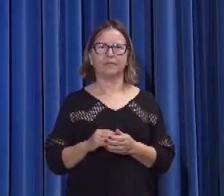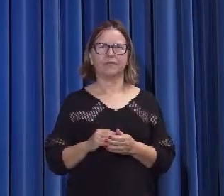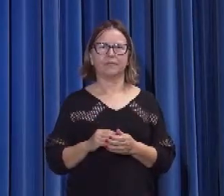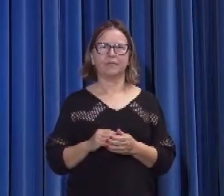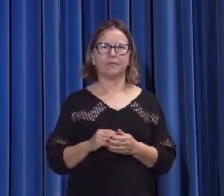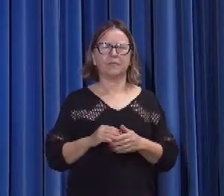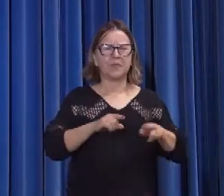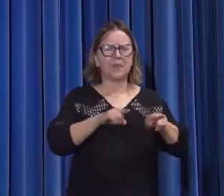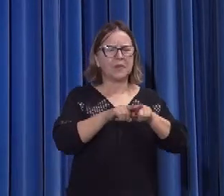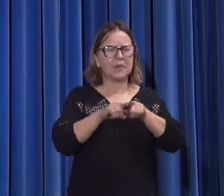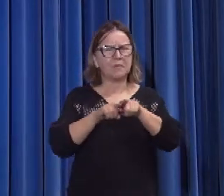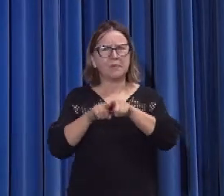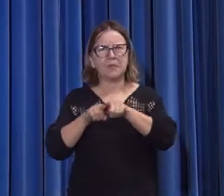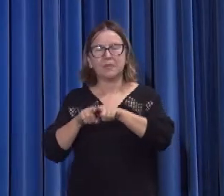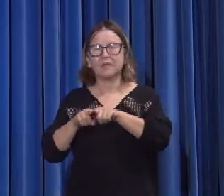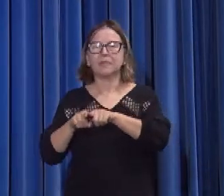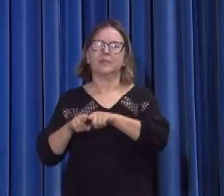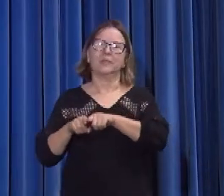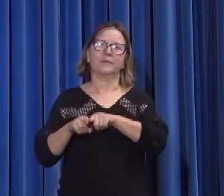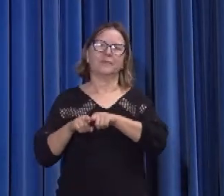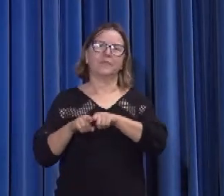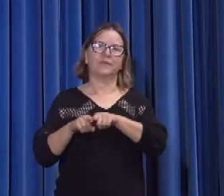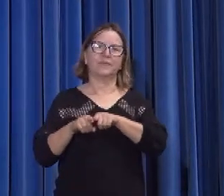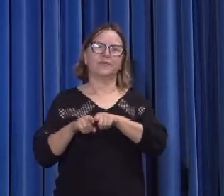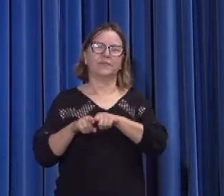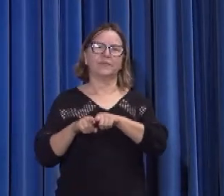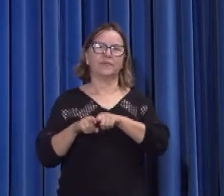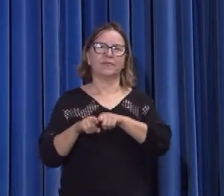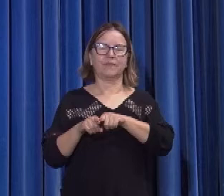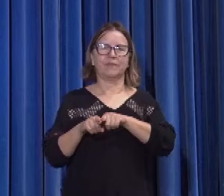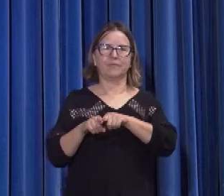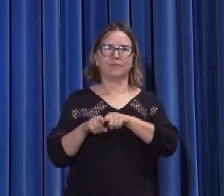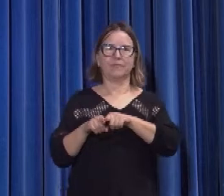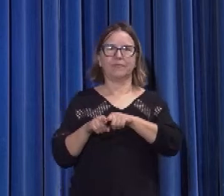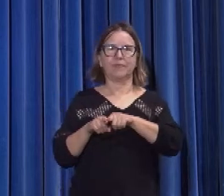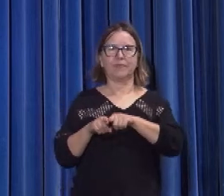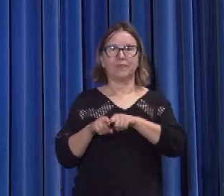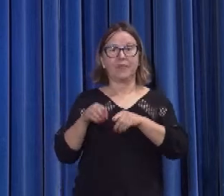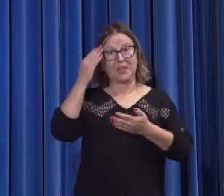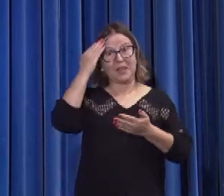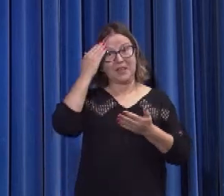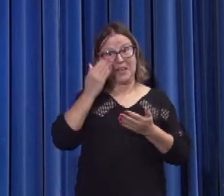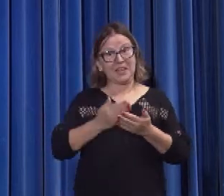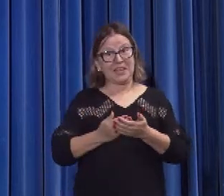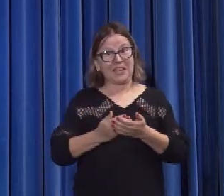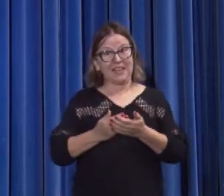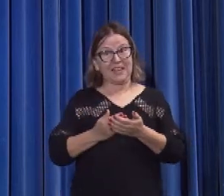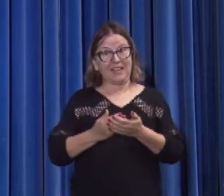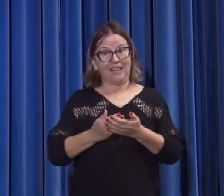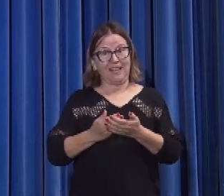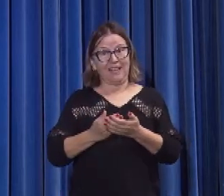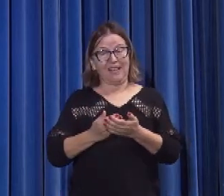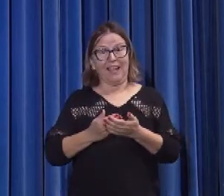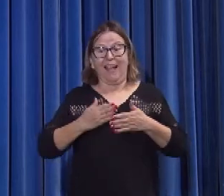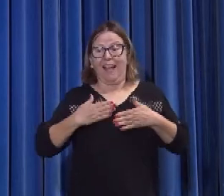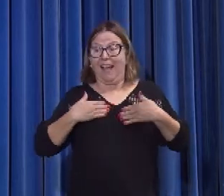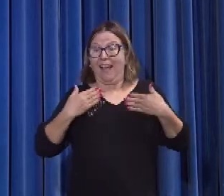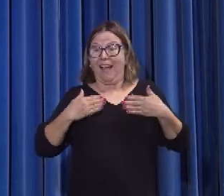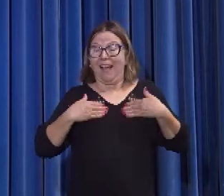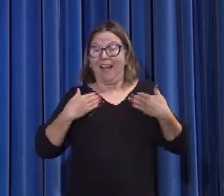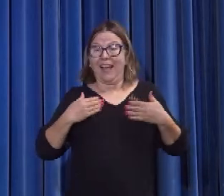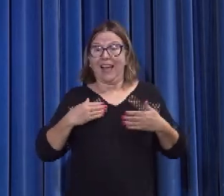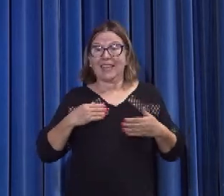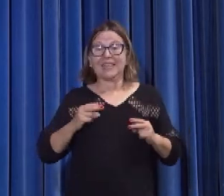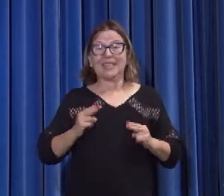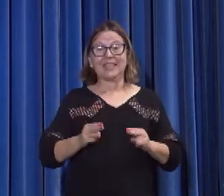irmãos, meus irmãos, considerem motivo de grande alegria sempre que passarem por